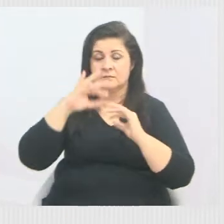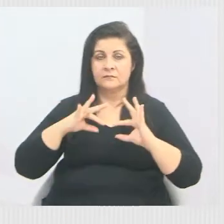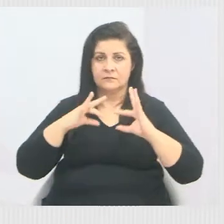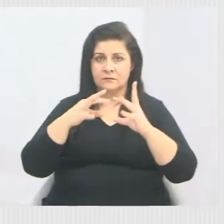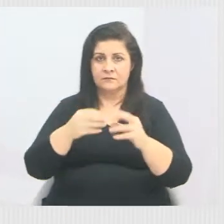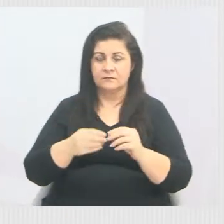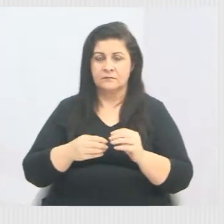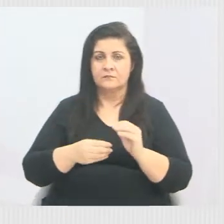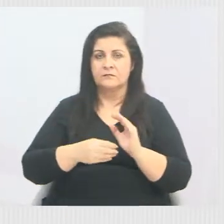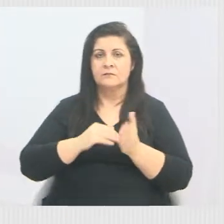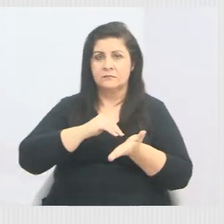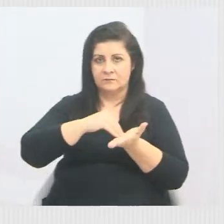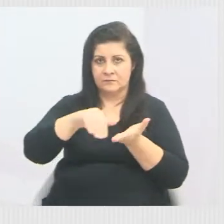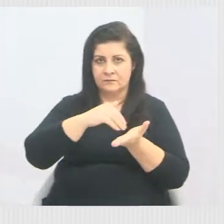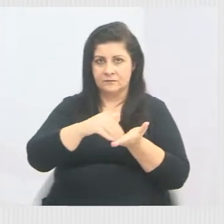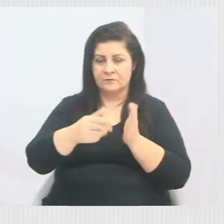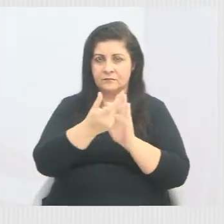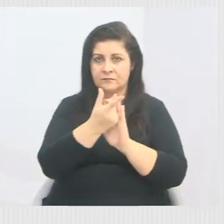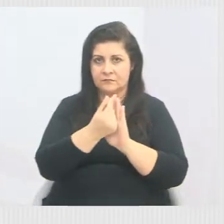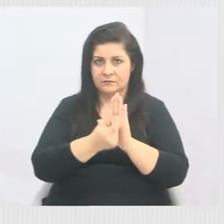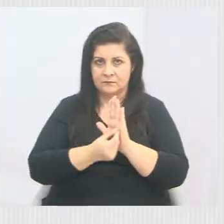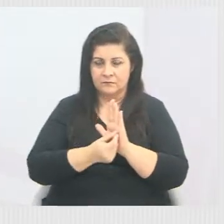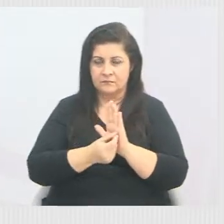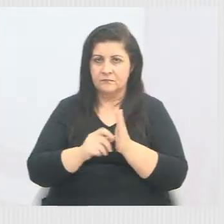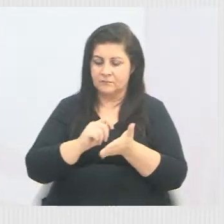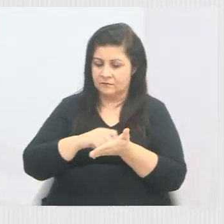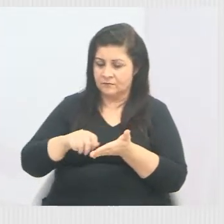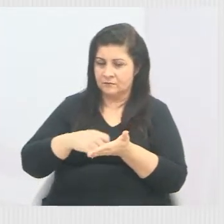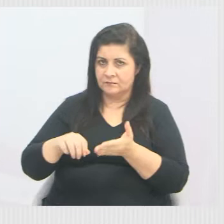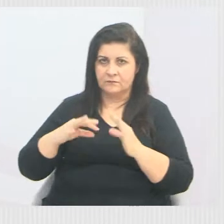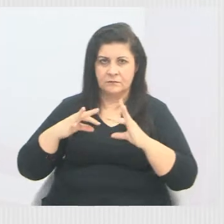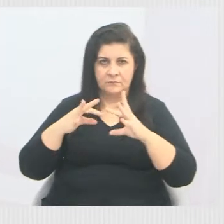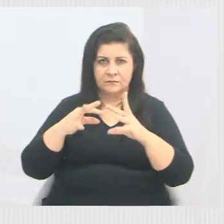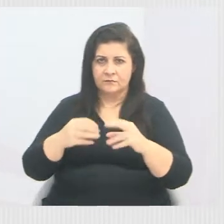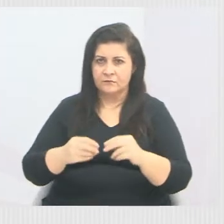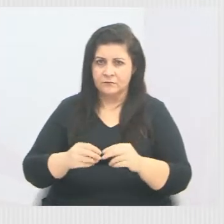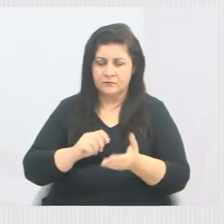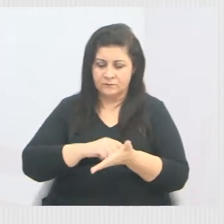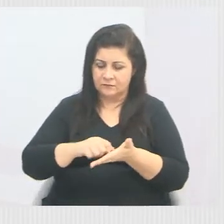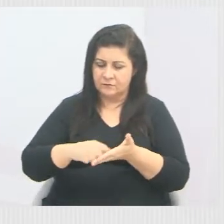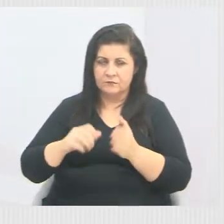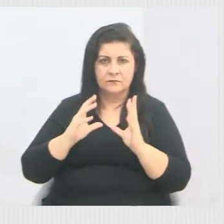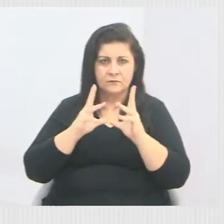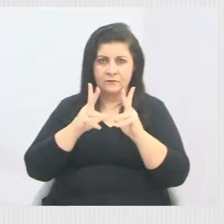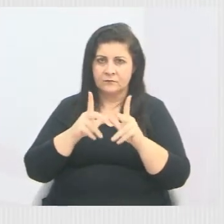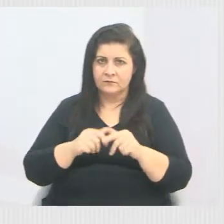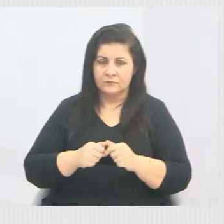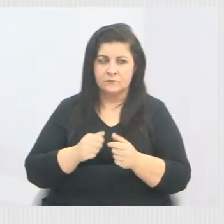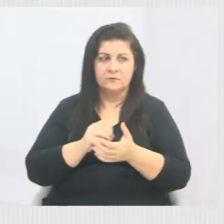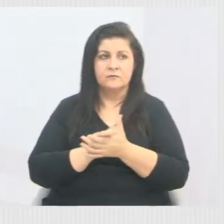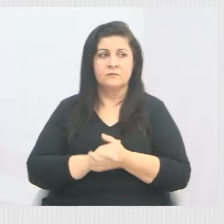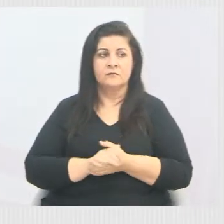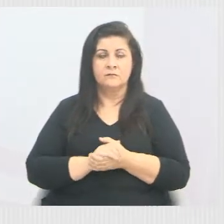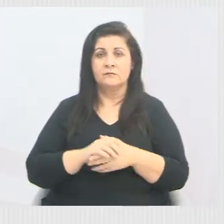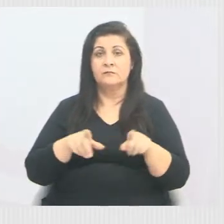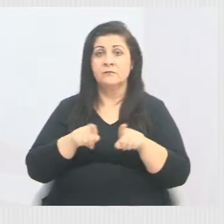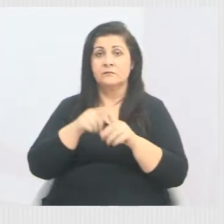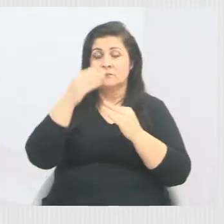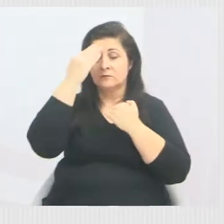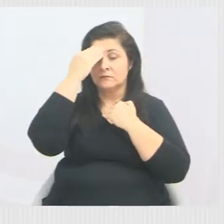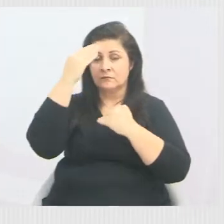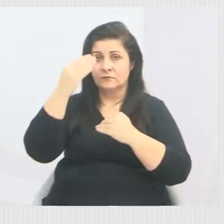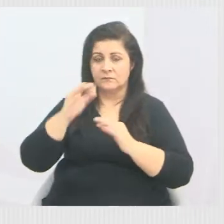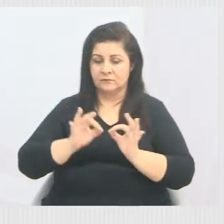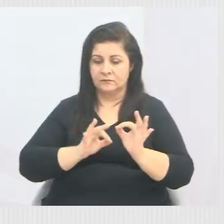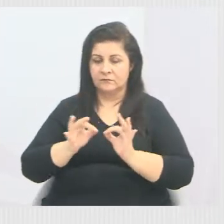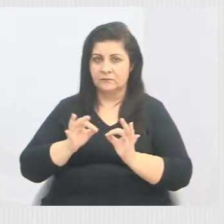de Finanças, que classificam todos os registros, e contabilizam todos os registros também. Agradecer a Controladoria